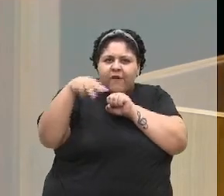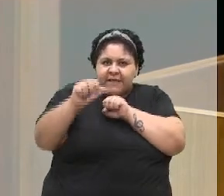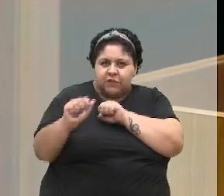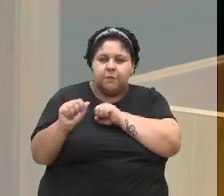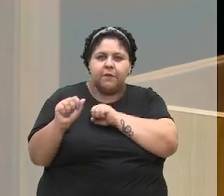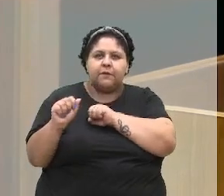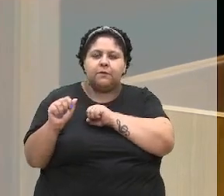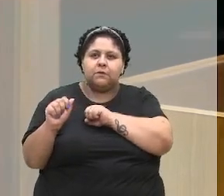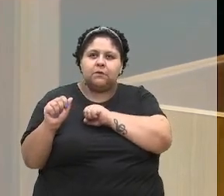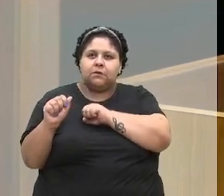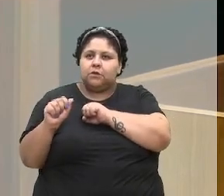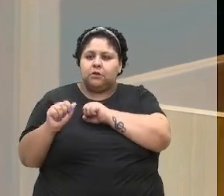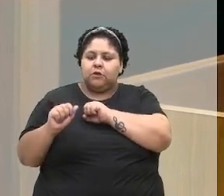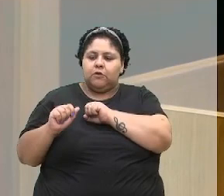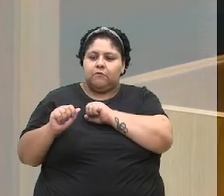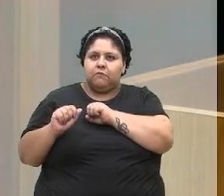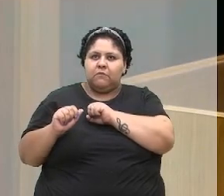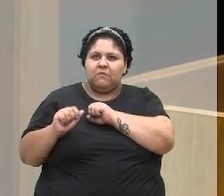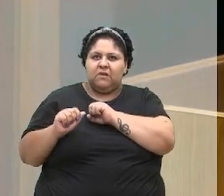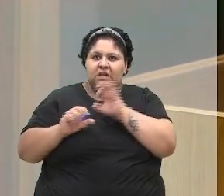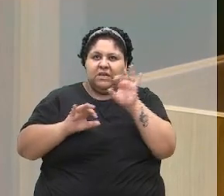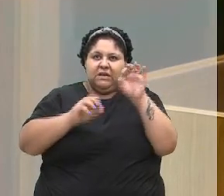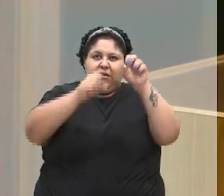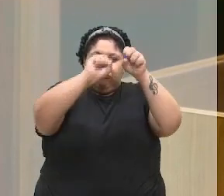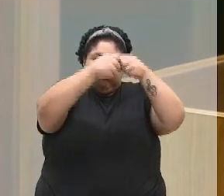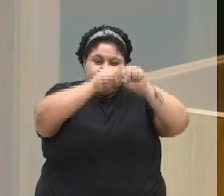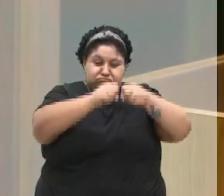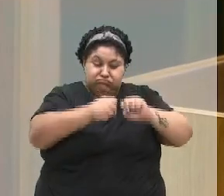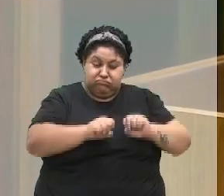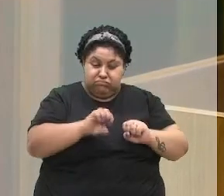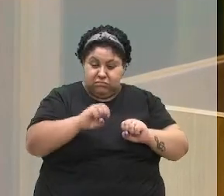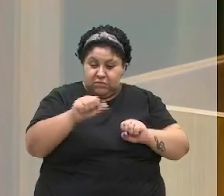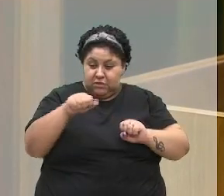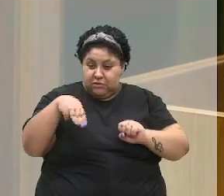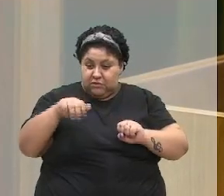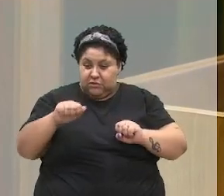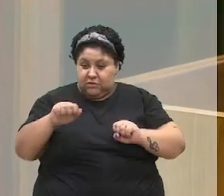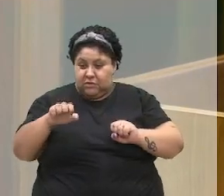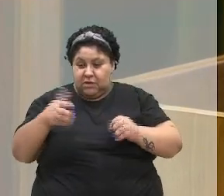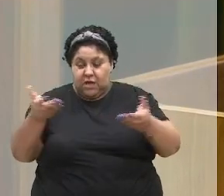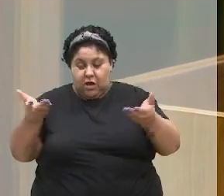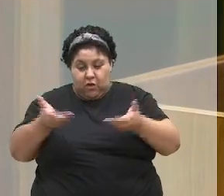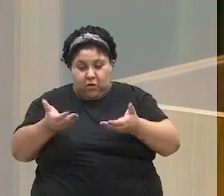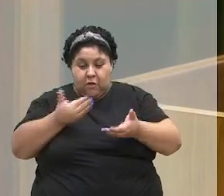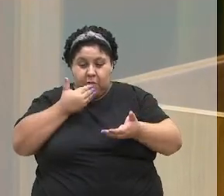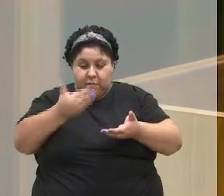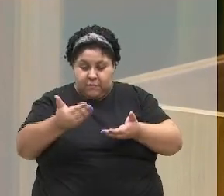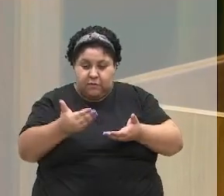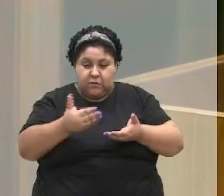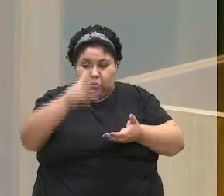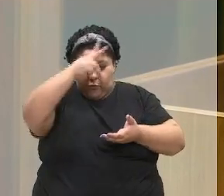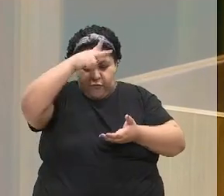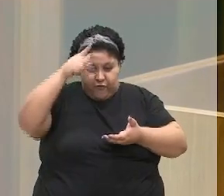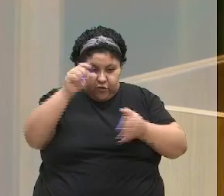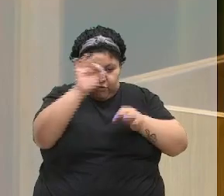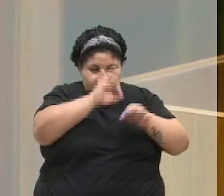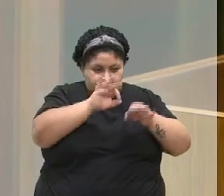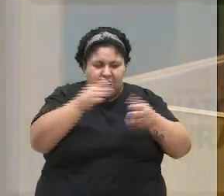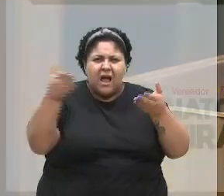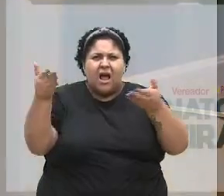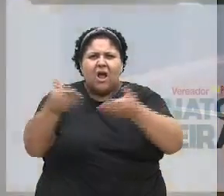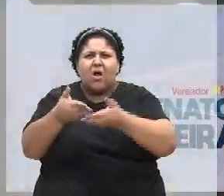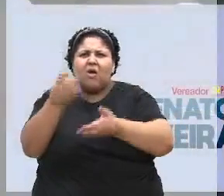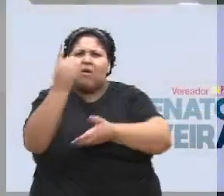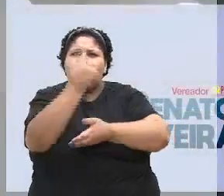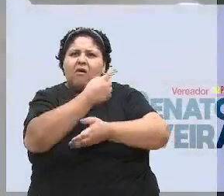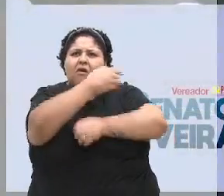foi totalmente estragada pelo SAMAI. Estamos pleiteando com o prefeito para que seja arrumada. Agora essa aqui, ó, é a